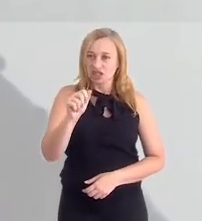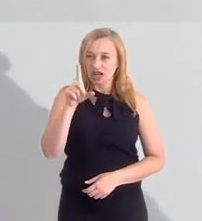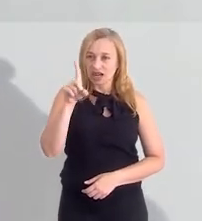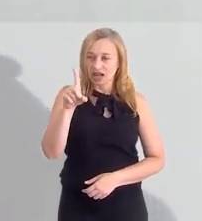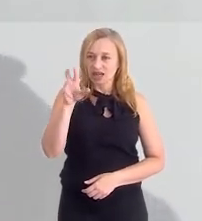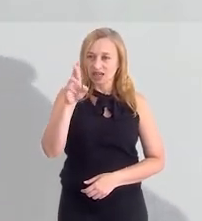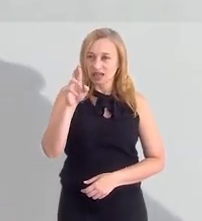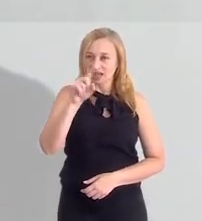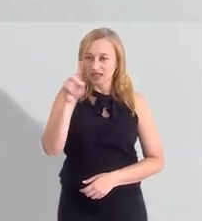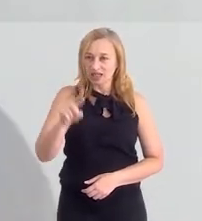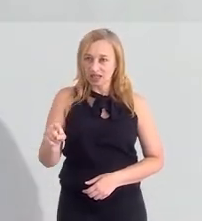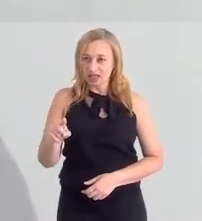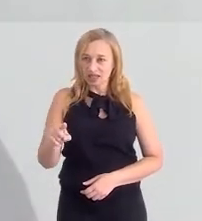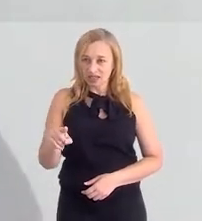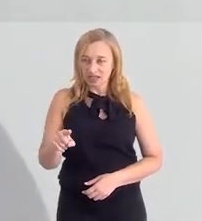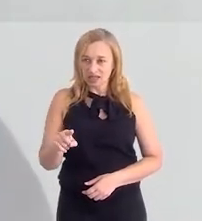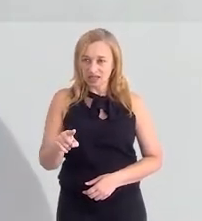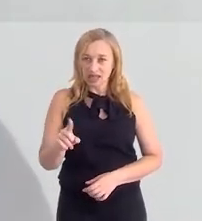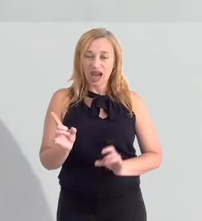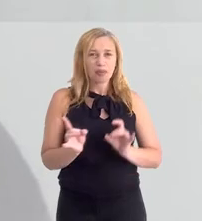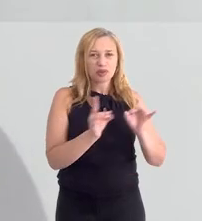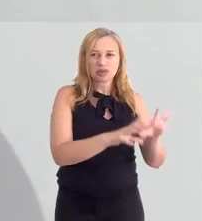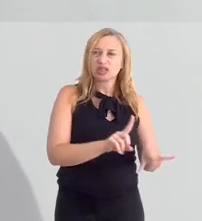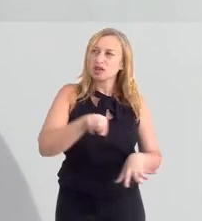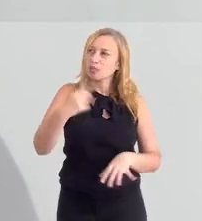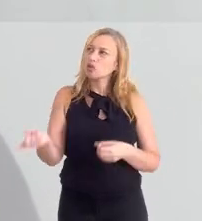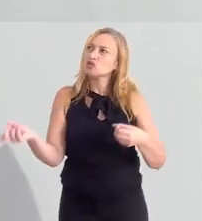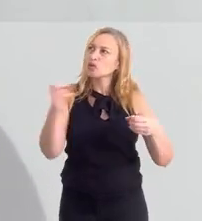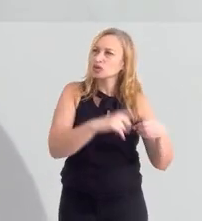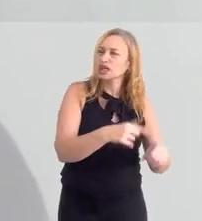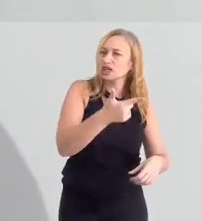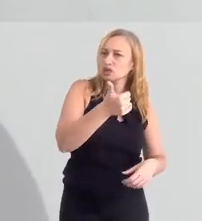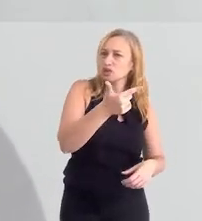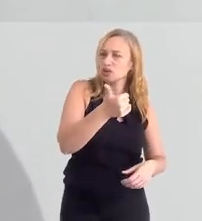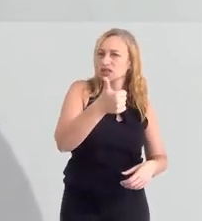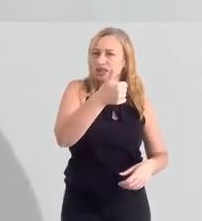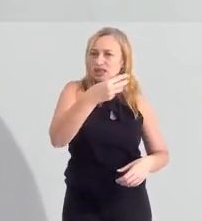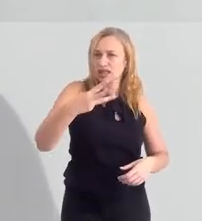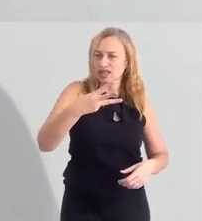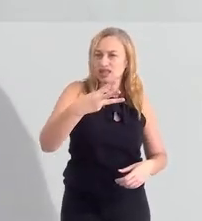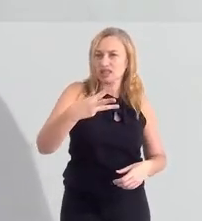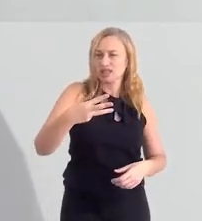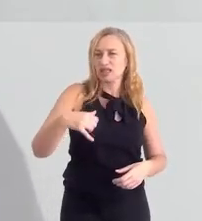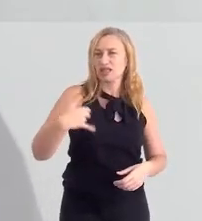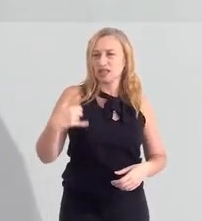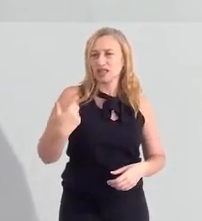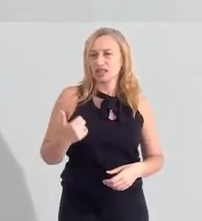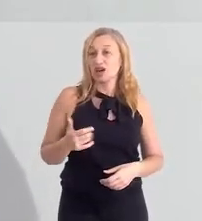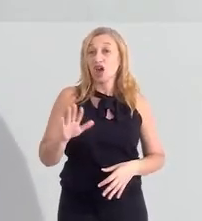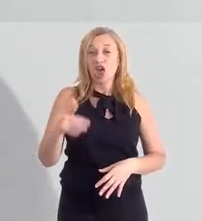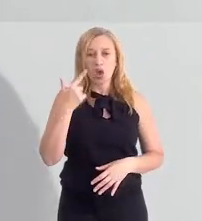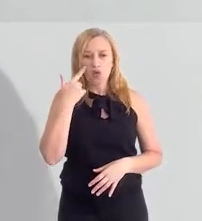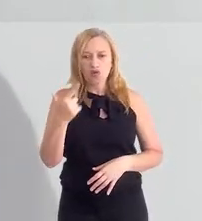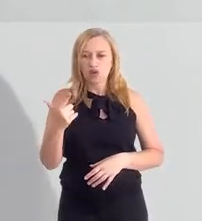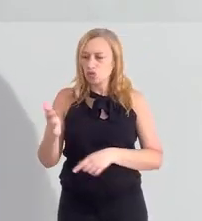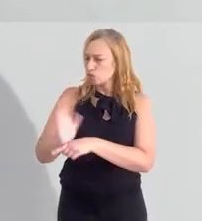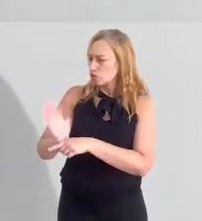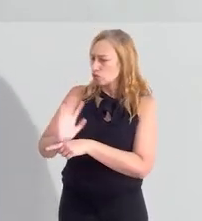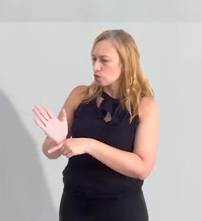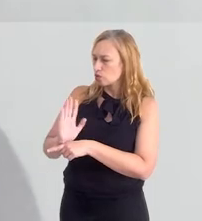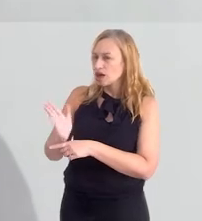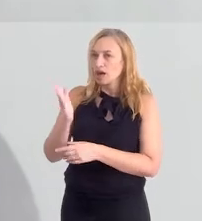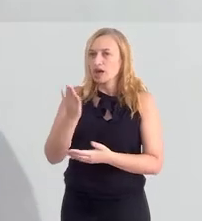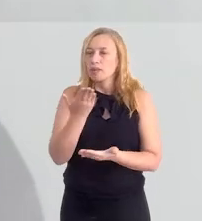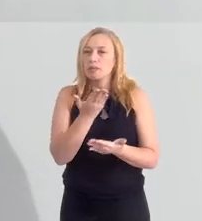E abandonei o jogo e voltei a jogar aos 12, 13 anos, porque veja, assistindo a uma série de televisão, Perdidos no